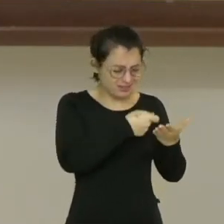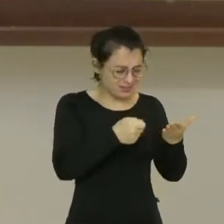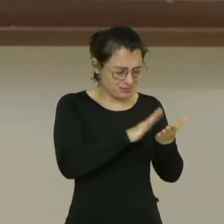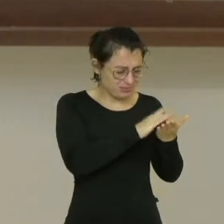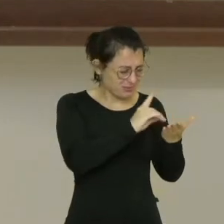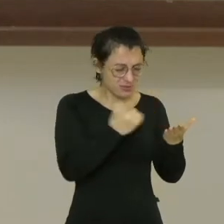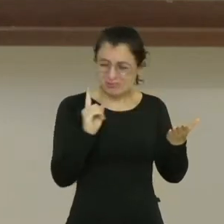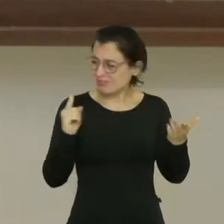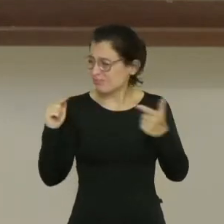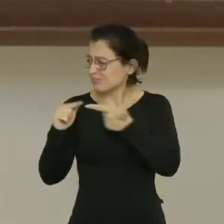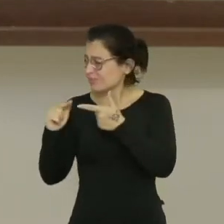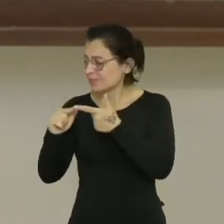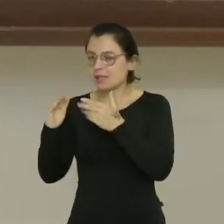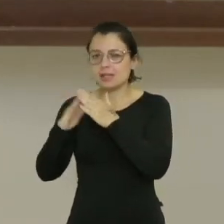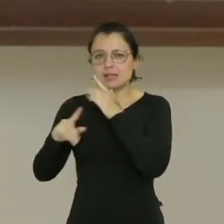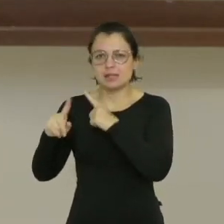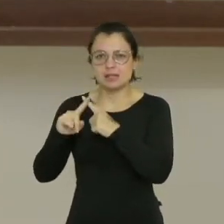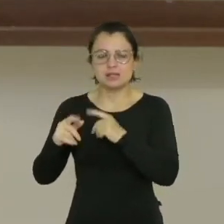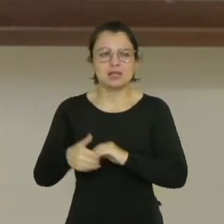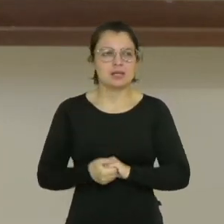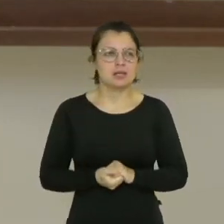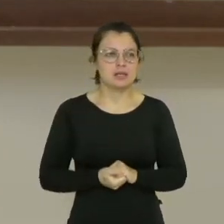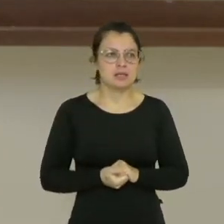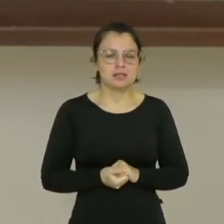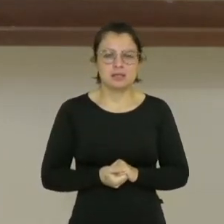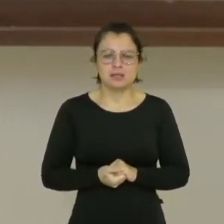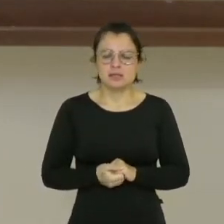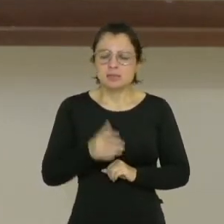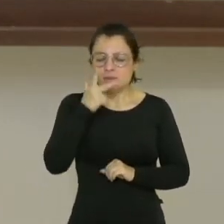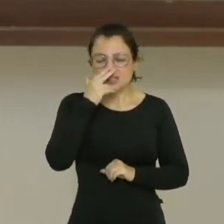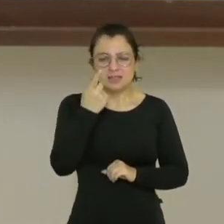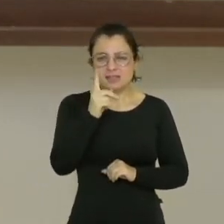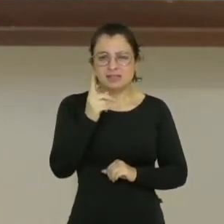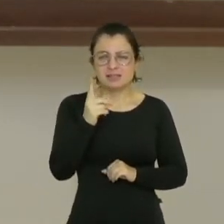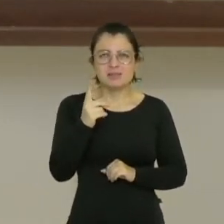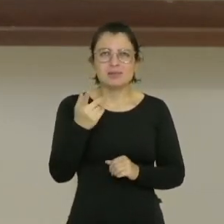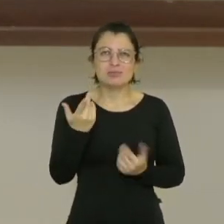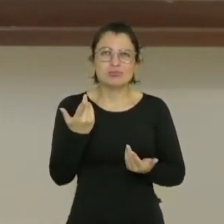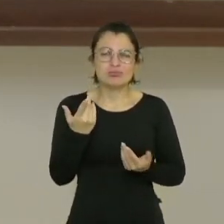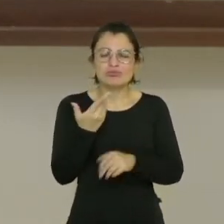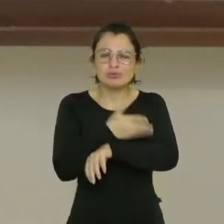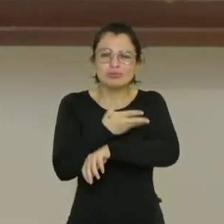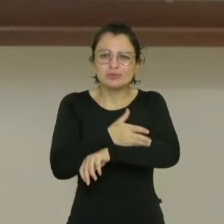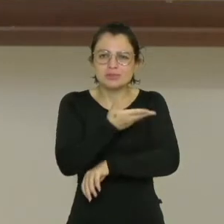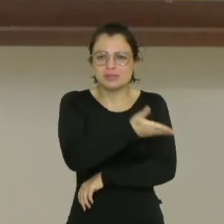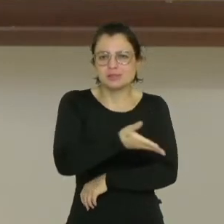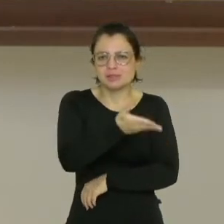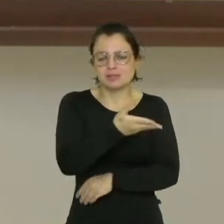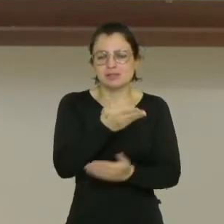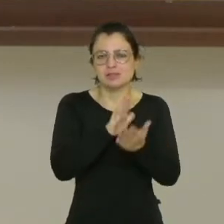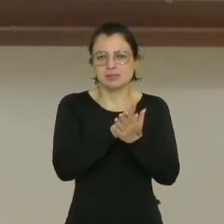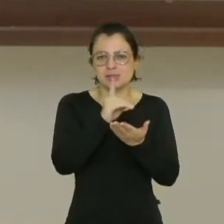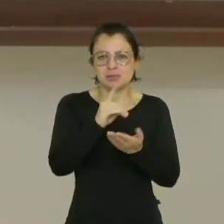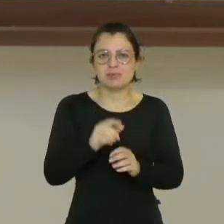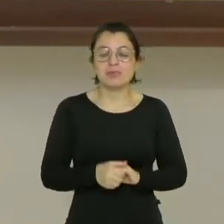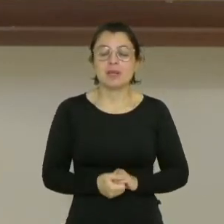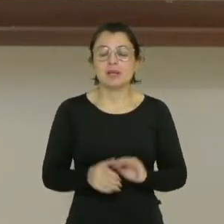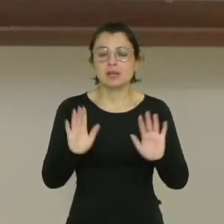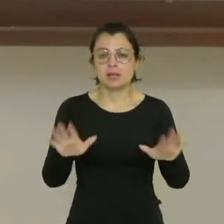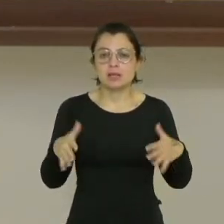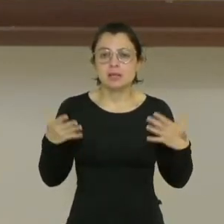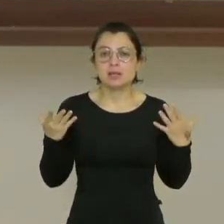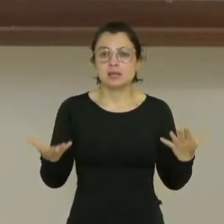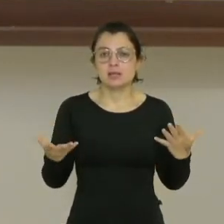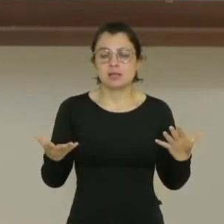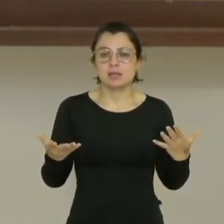era praticado pelo alto clero, pelos membros do clero, né? Não só pelo alto clero, mas pelos membros do clero. Então, os